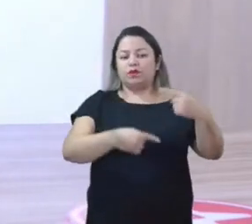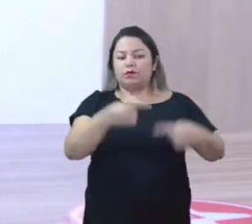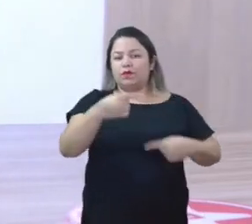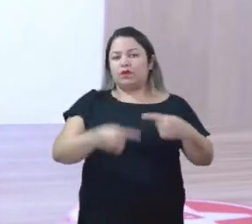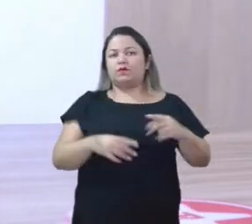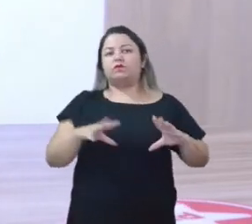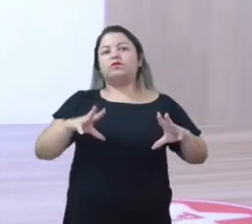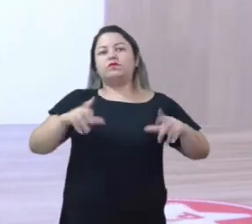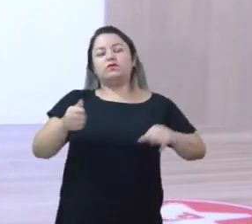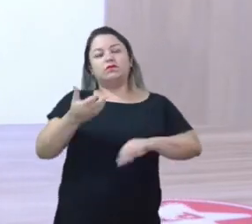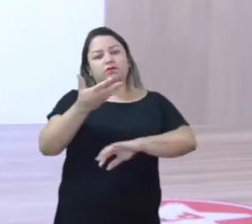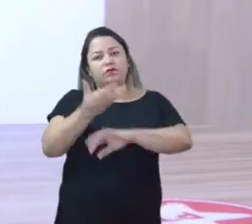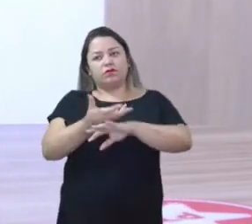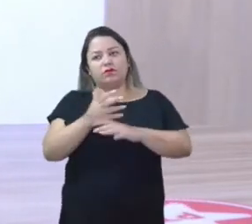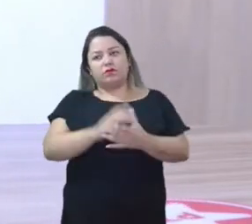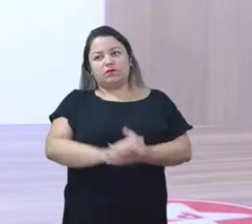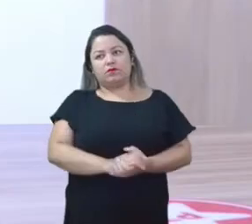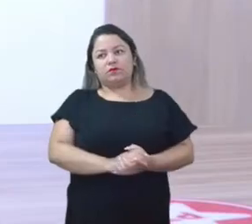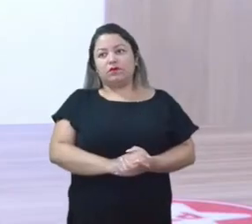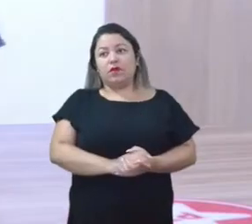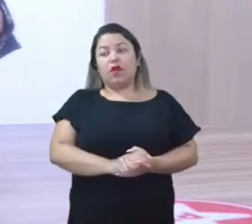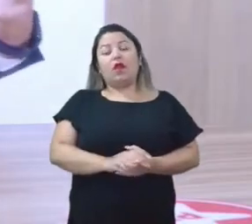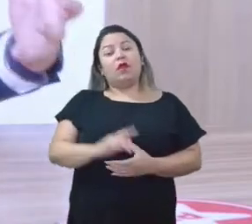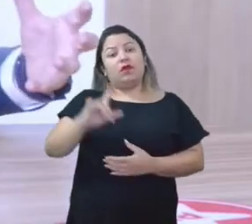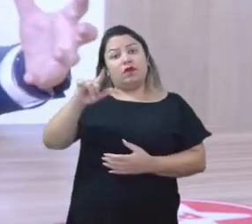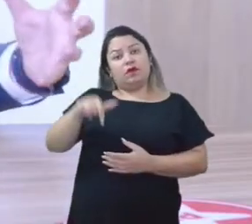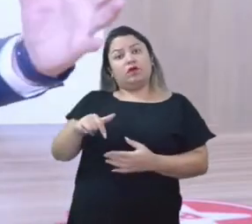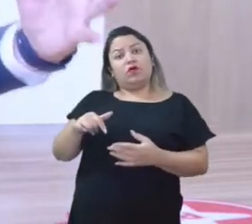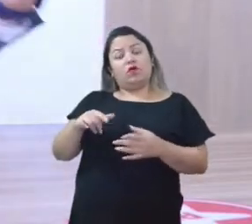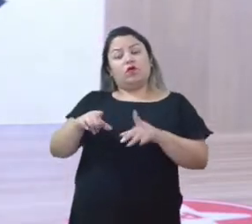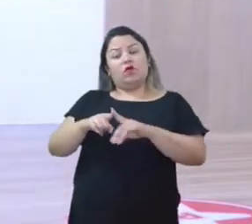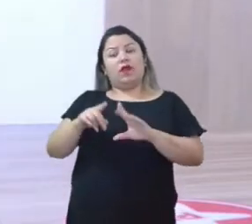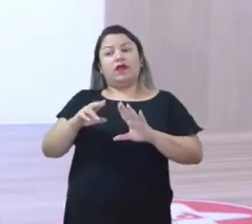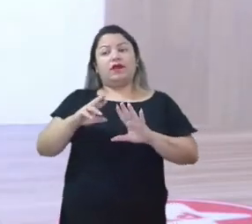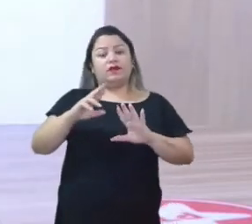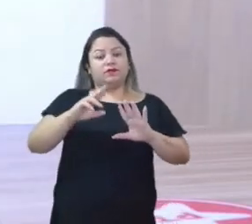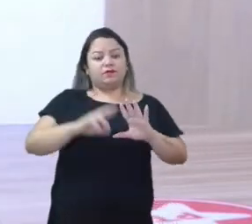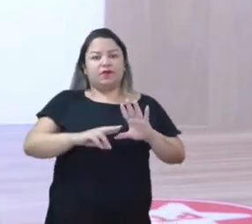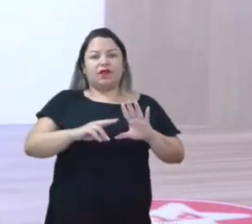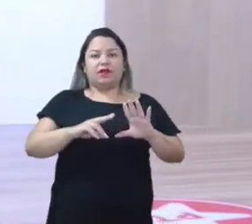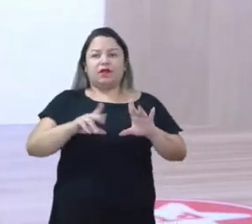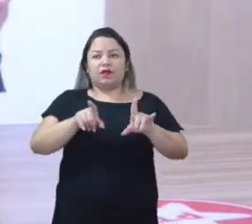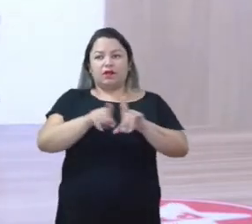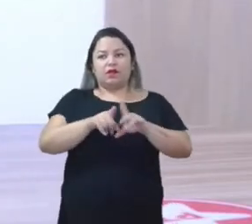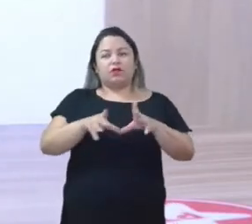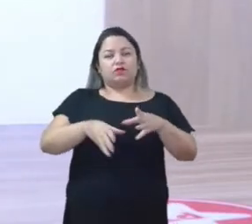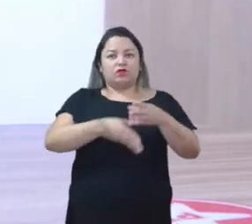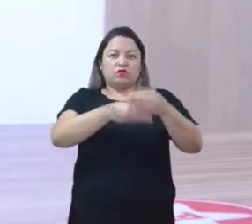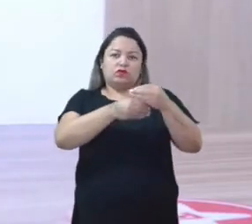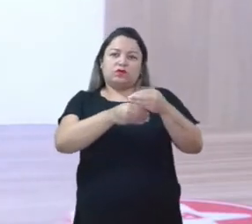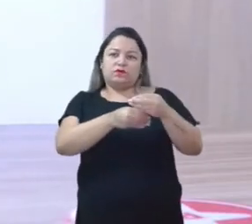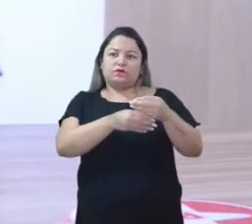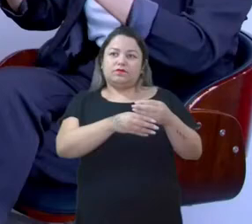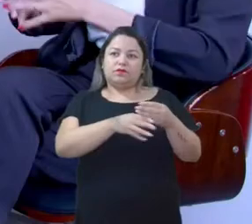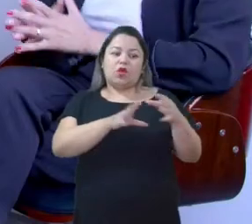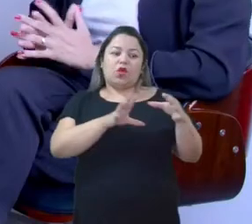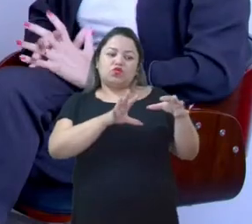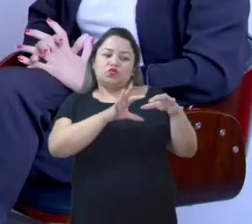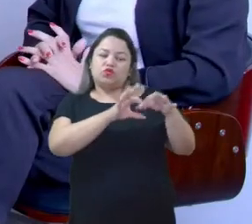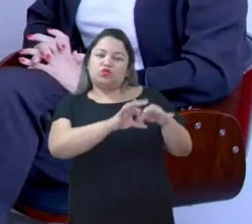toda matéria que são matérias correlatas são apensadas. Então, elas podem se